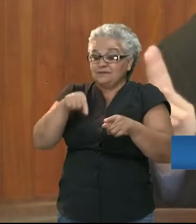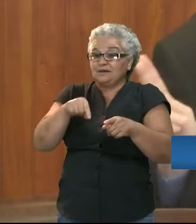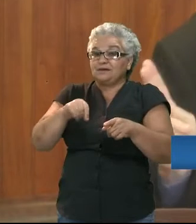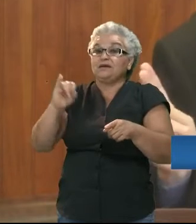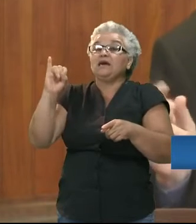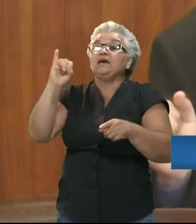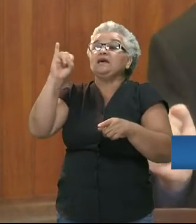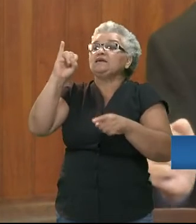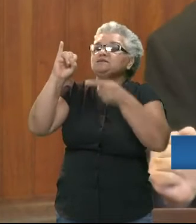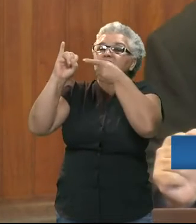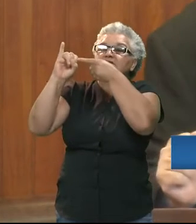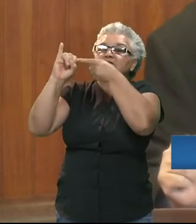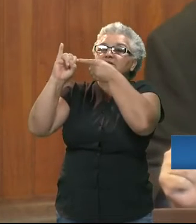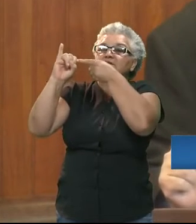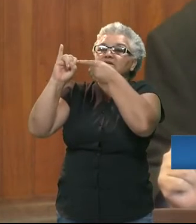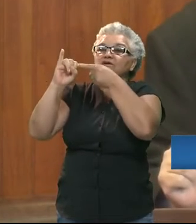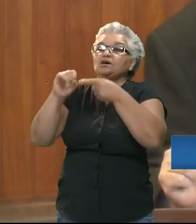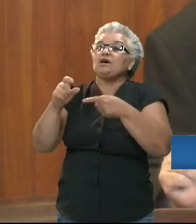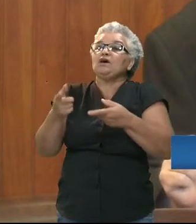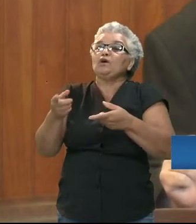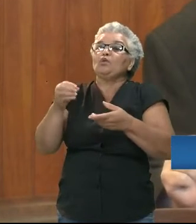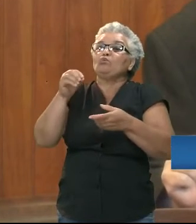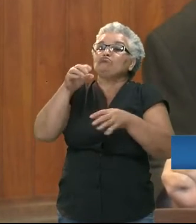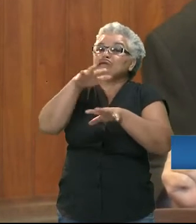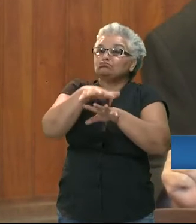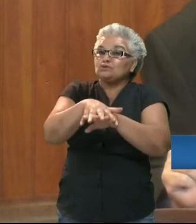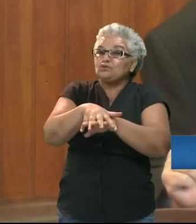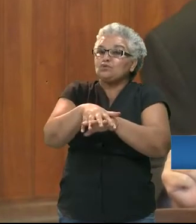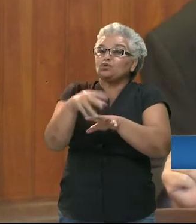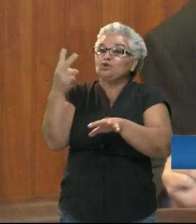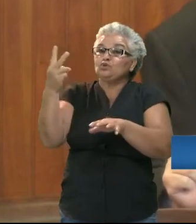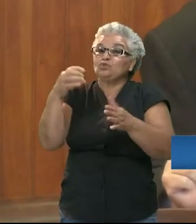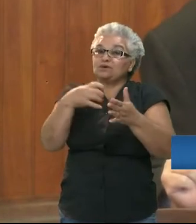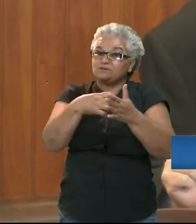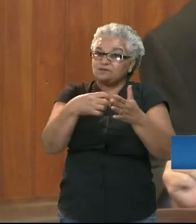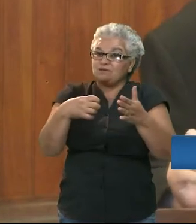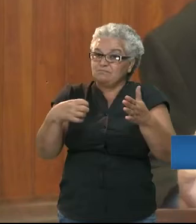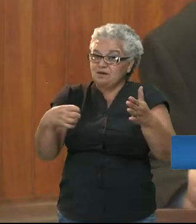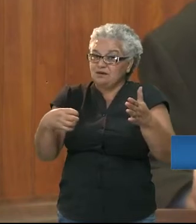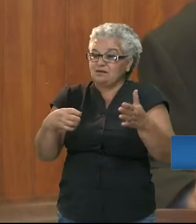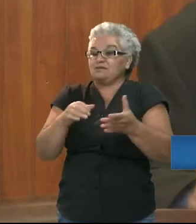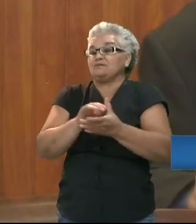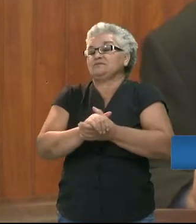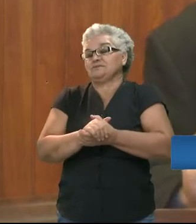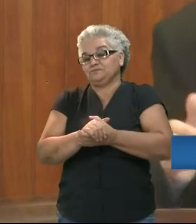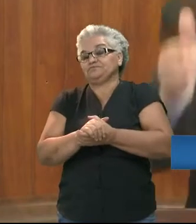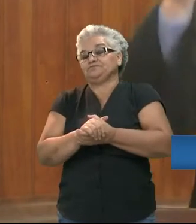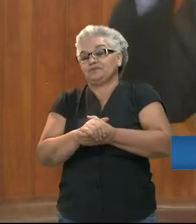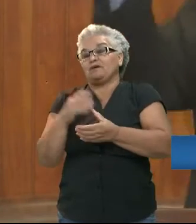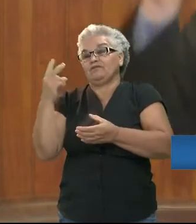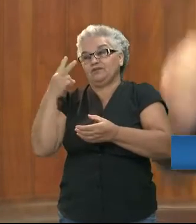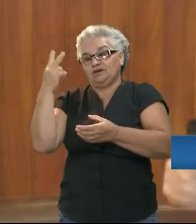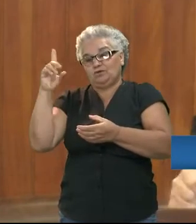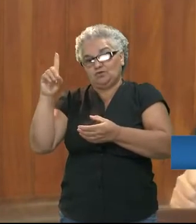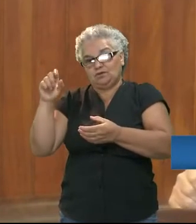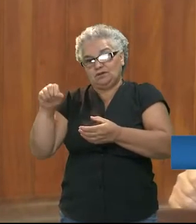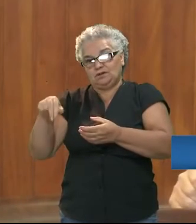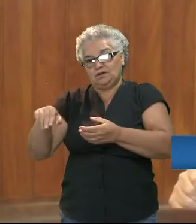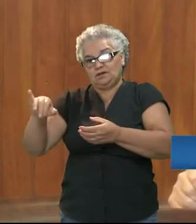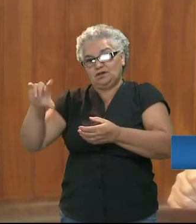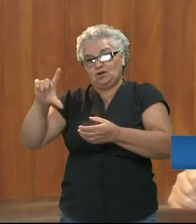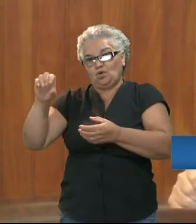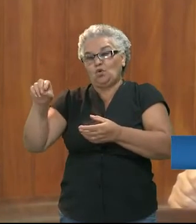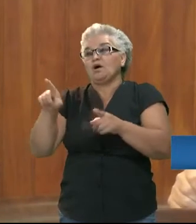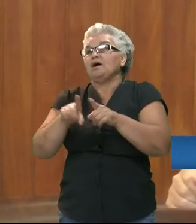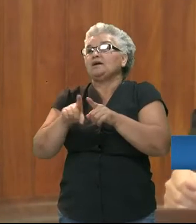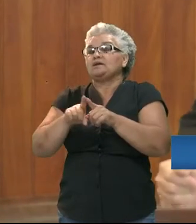emendas e pedi que fossem retiradas. Uma das minhas emendas, vereador Danilo, nós até falamos disso exaustivamente, tanto quanto o meu amigo, o vereador Nardi, que está